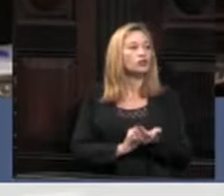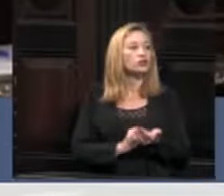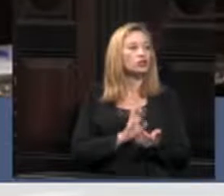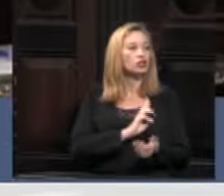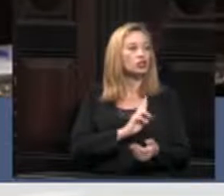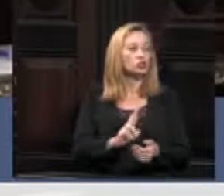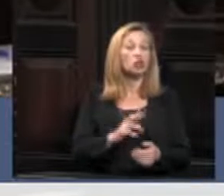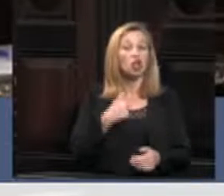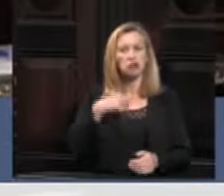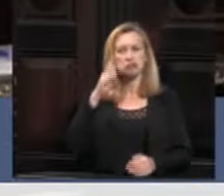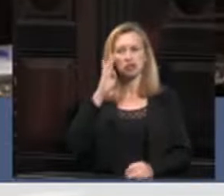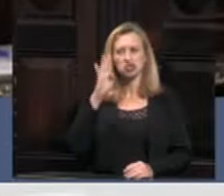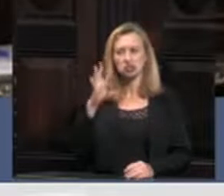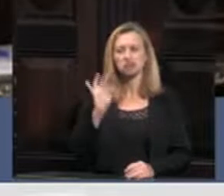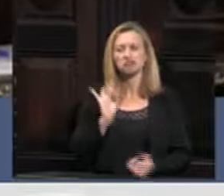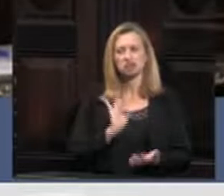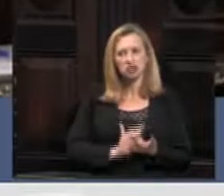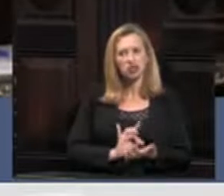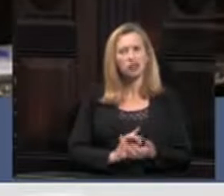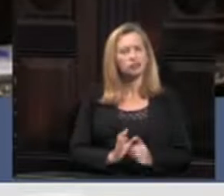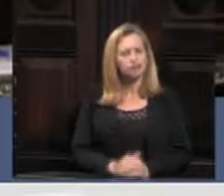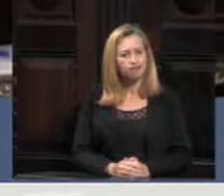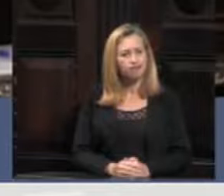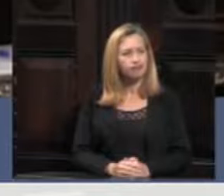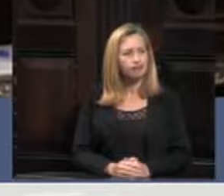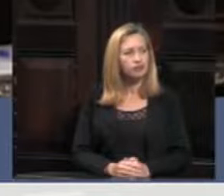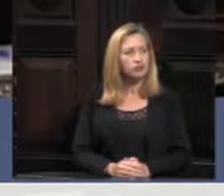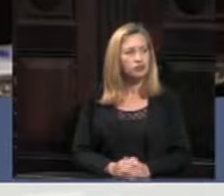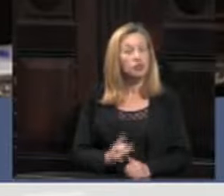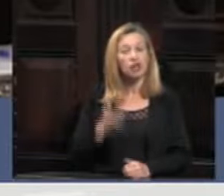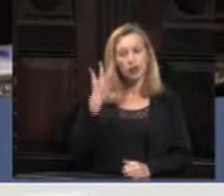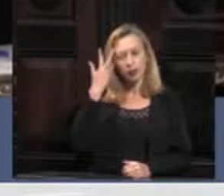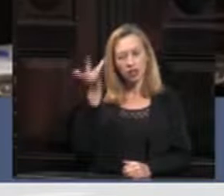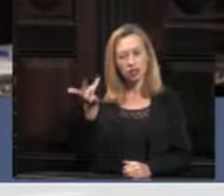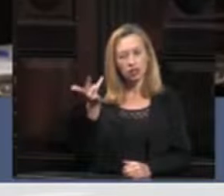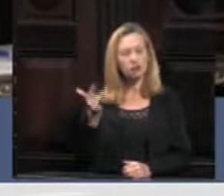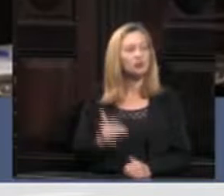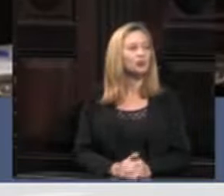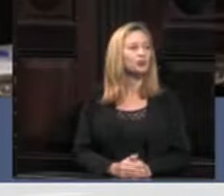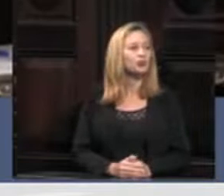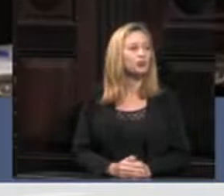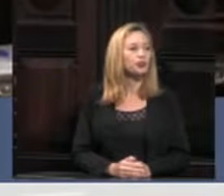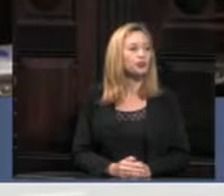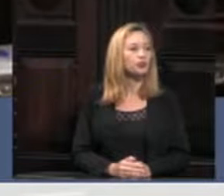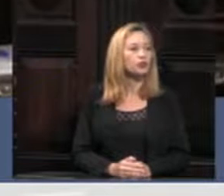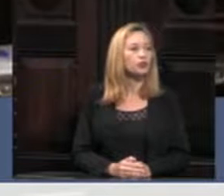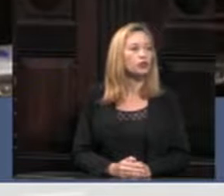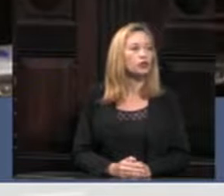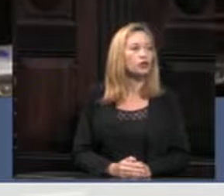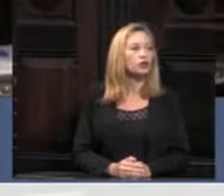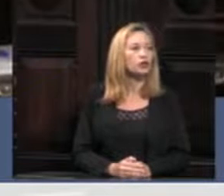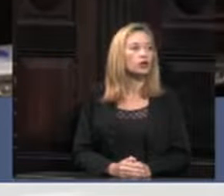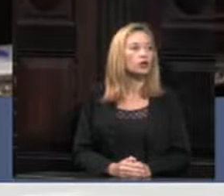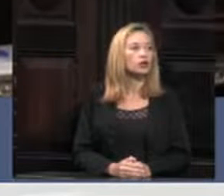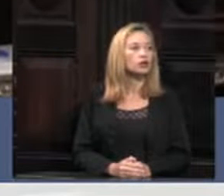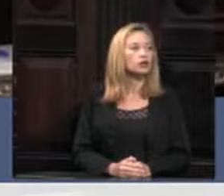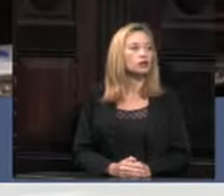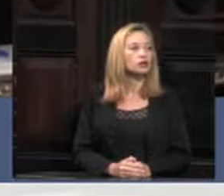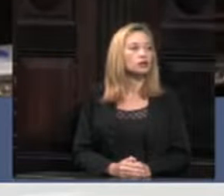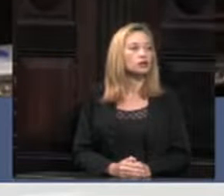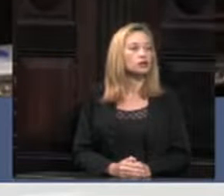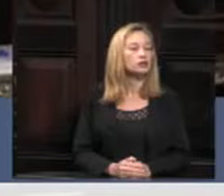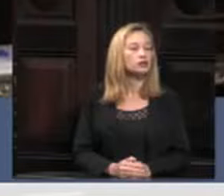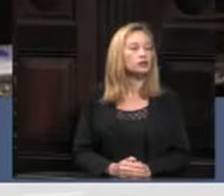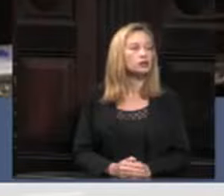imagino, sinceramente, que de hoje para amanhã o bom senso há